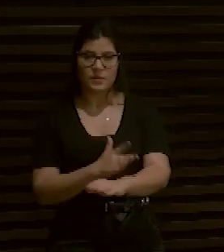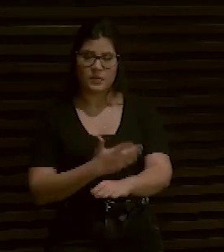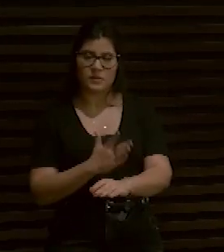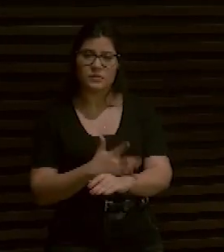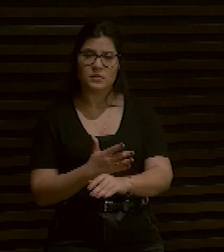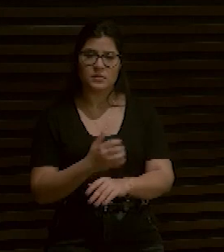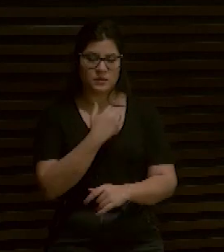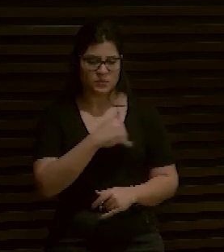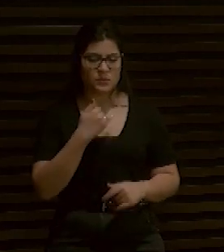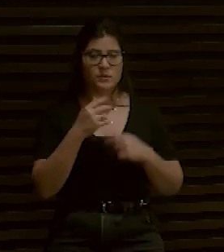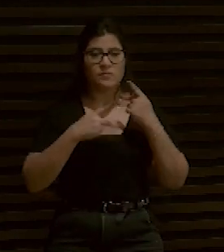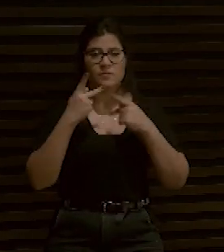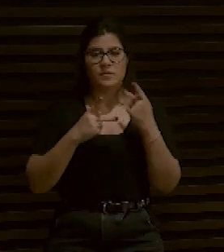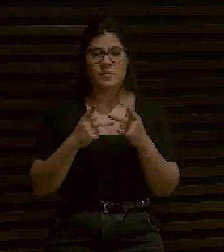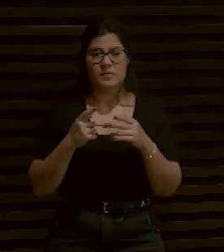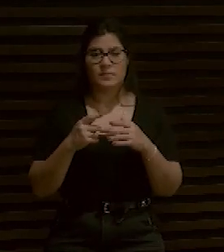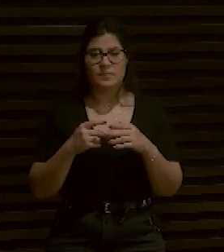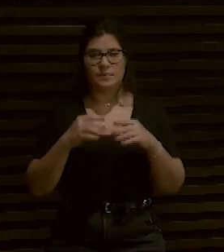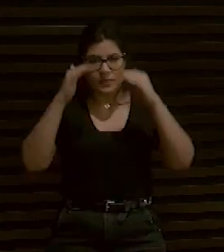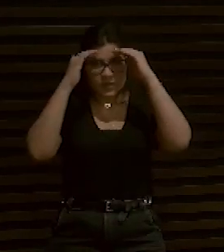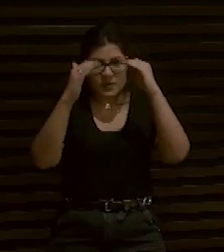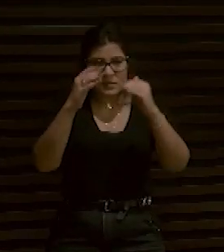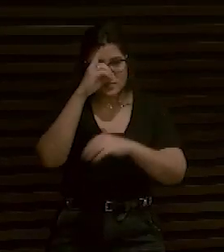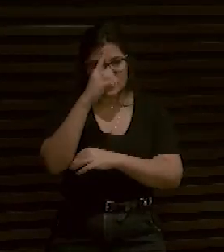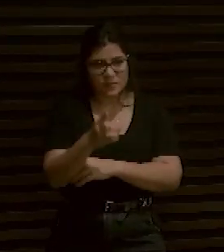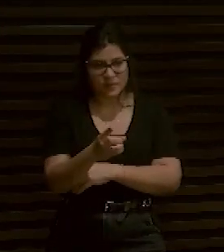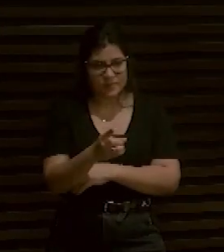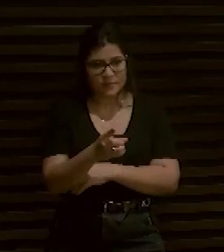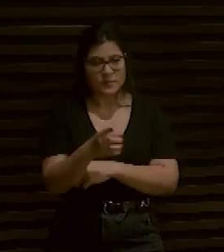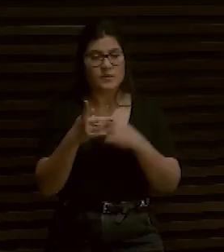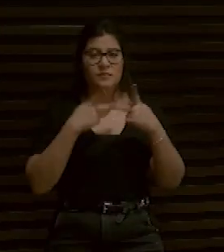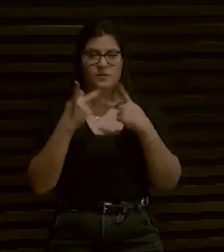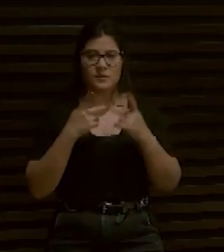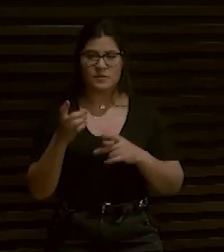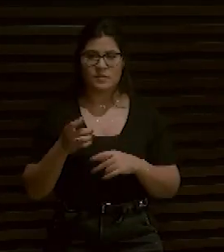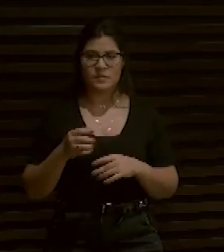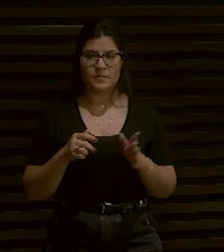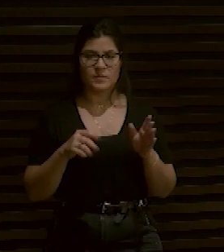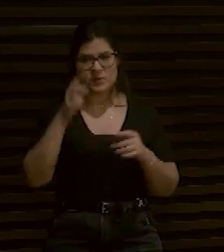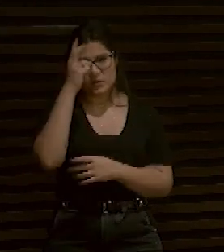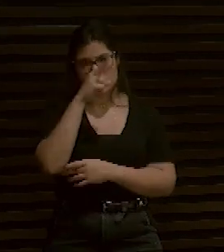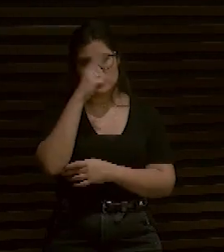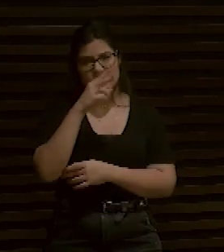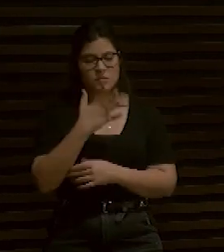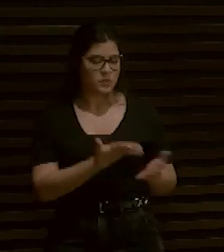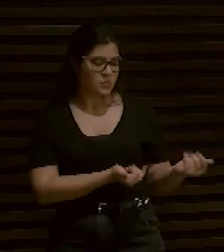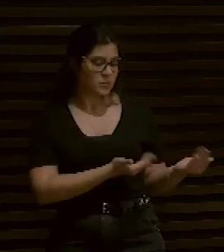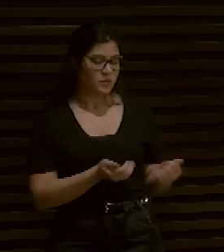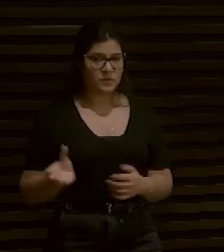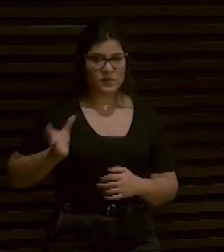Quando João fala em guardar os mandamentos, ele repete o que Jesus disse lá na parábola do jovem rico, que está em Mateus 19, não precisa abrir. Mas